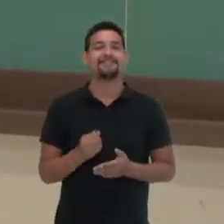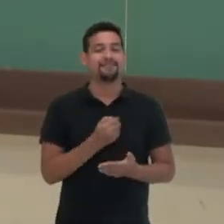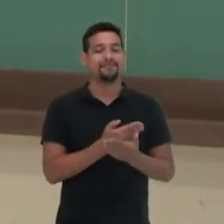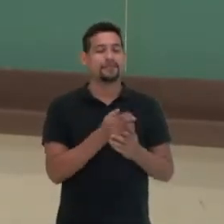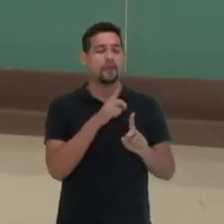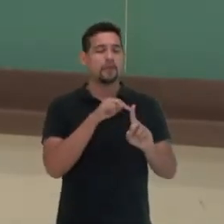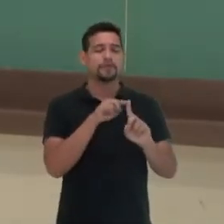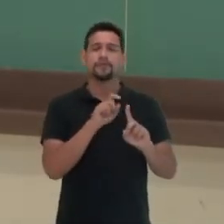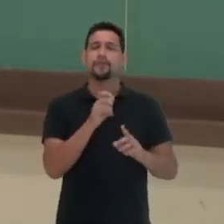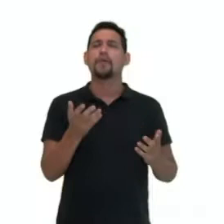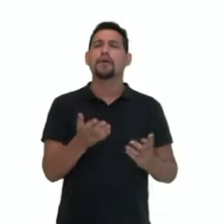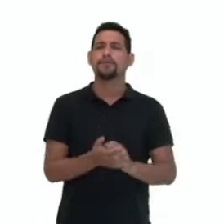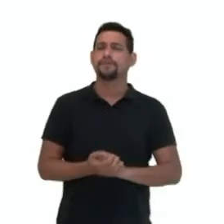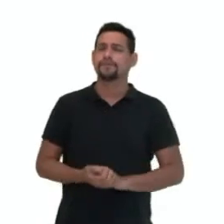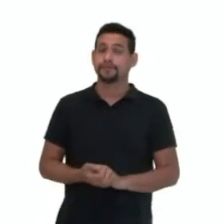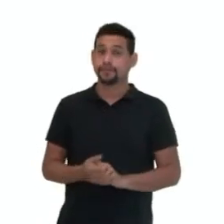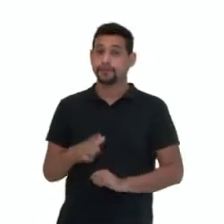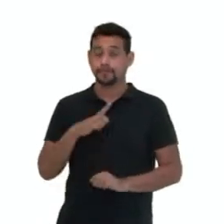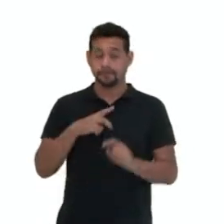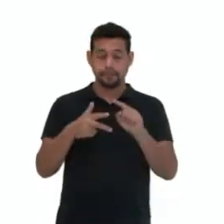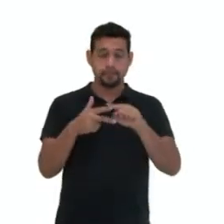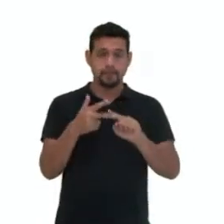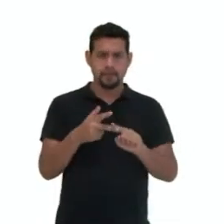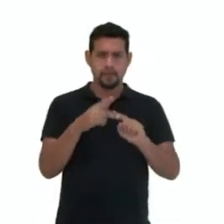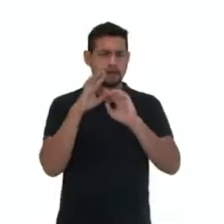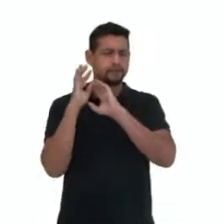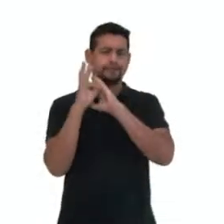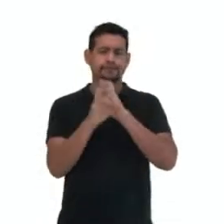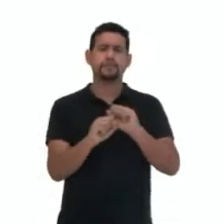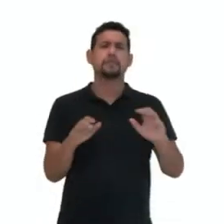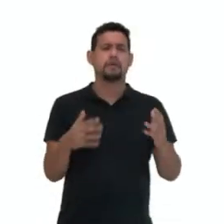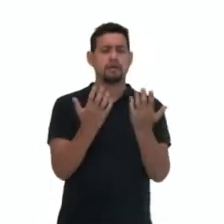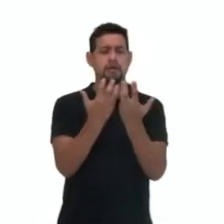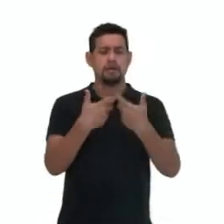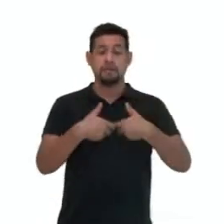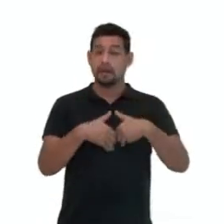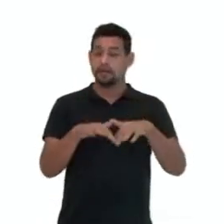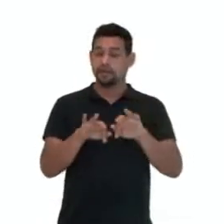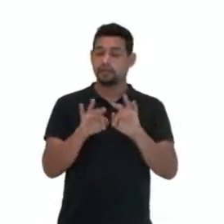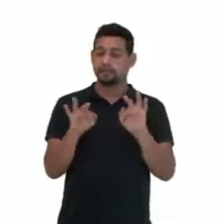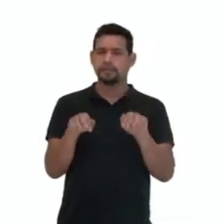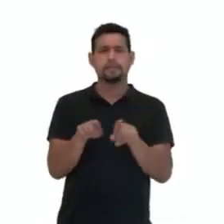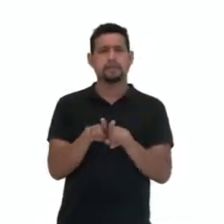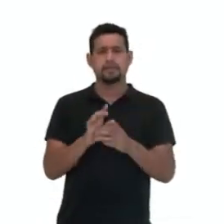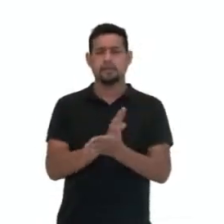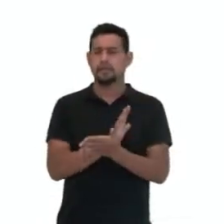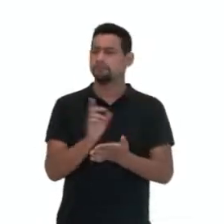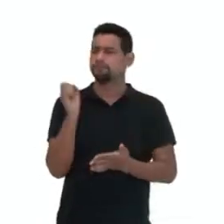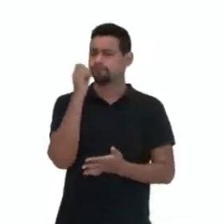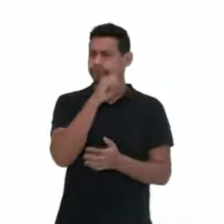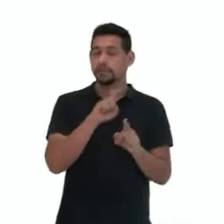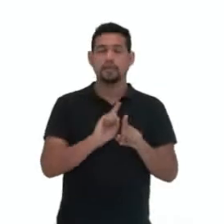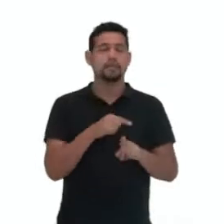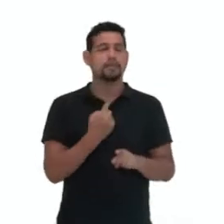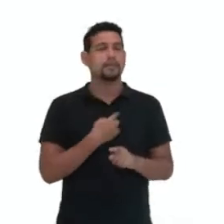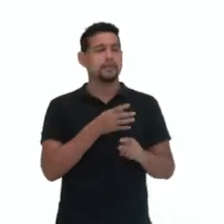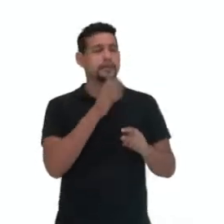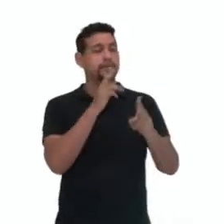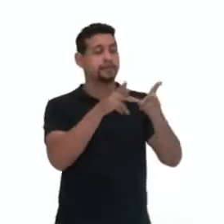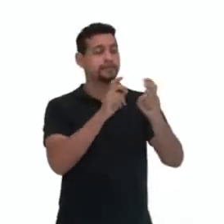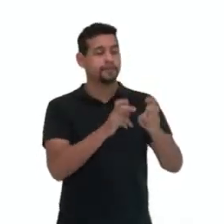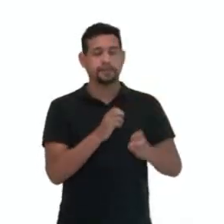nossos objetivos. Temos 2, rever os tipos de máquinas simples e complexas e reconhecê-las